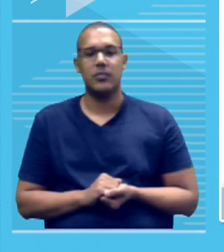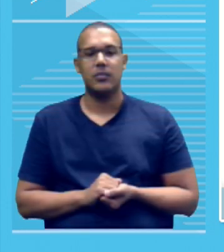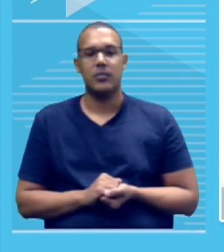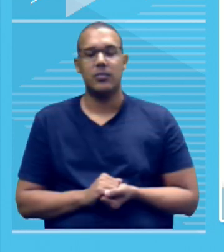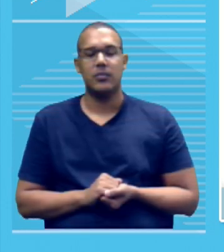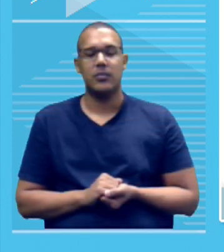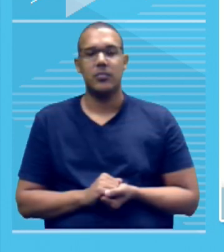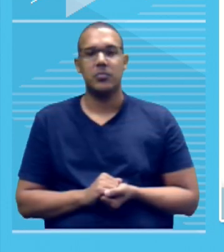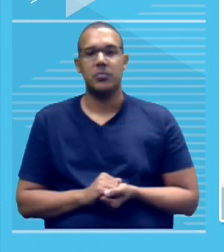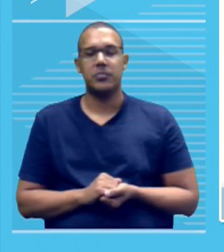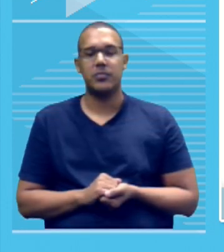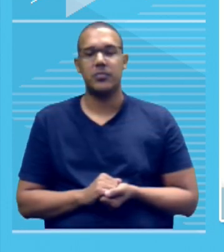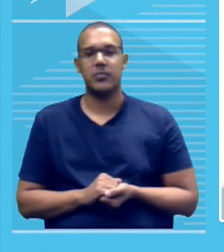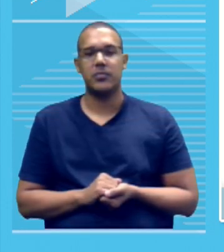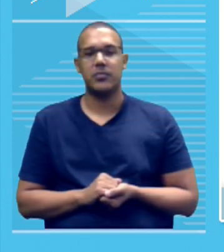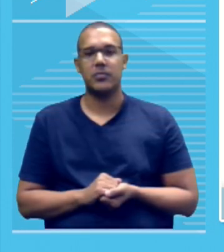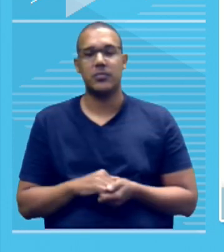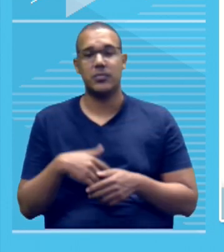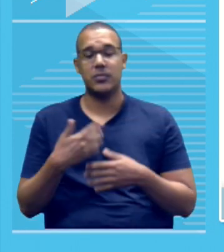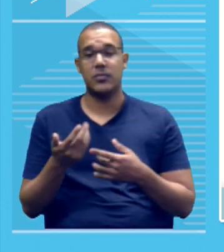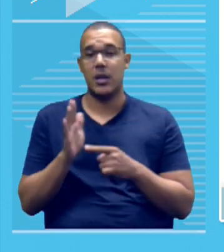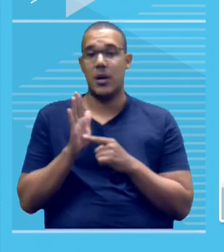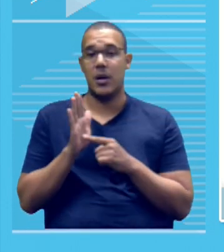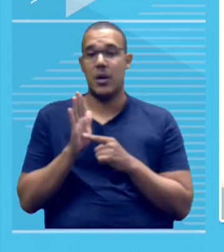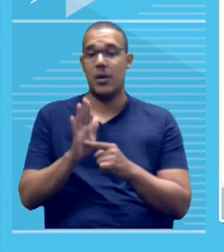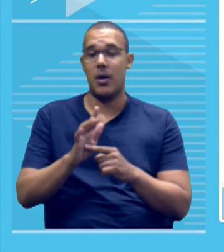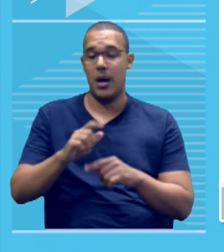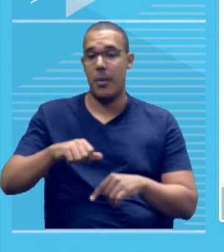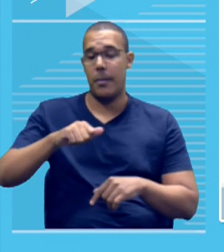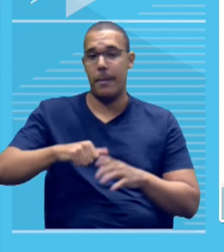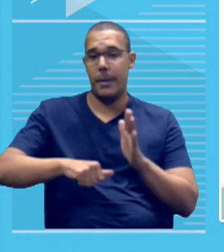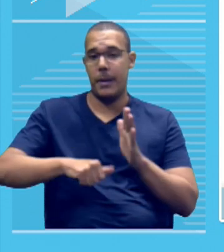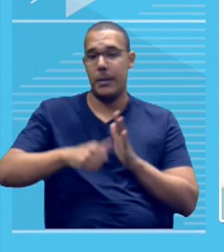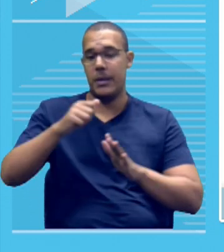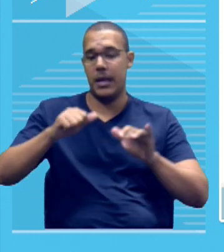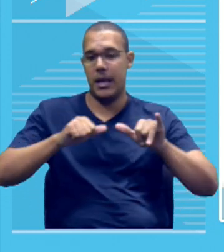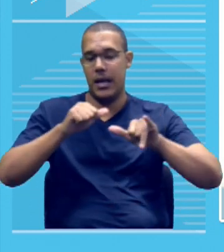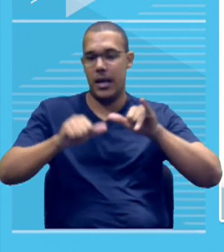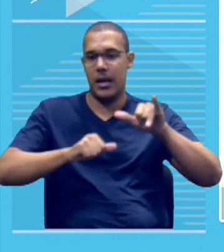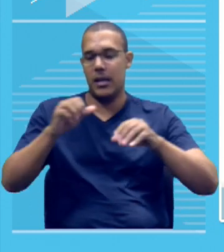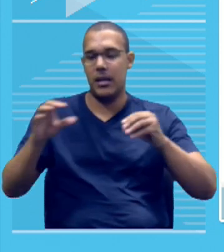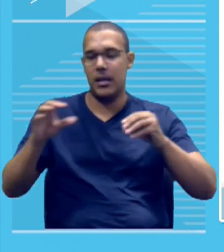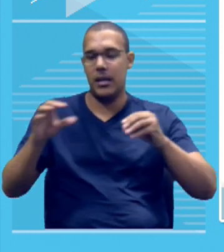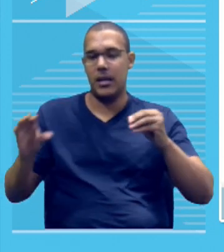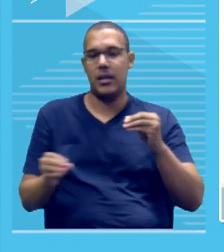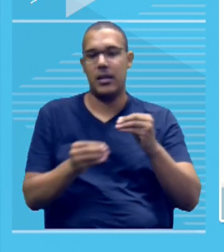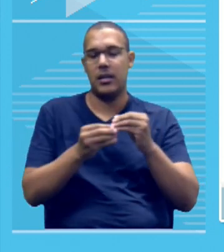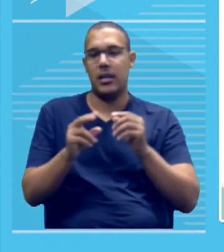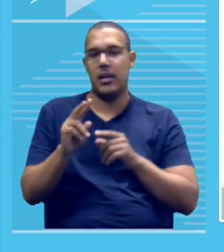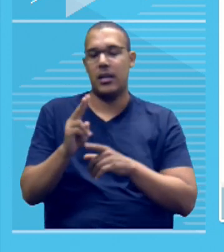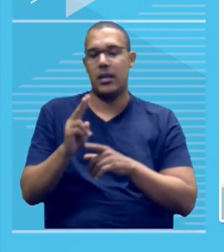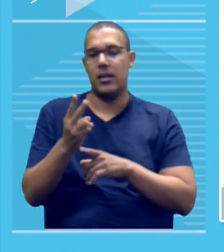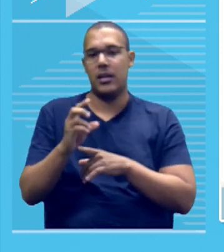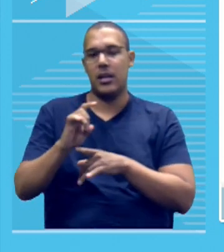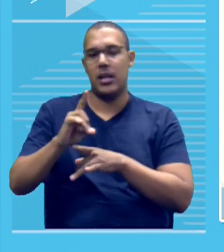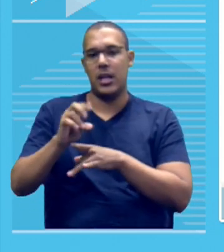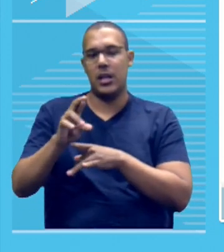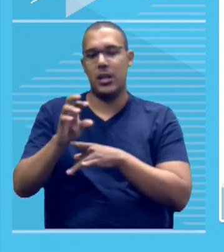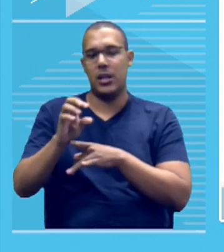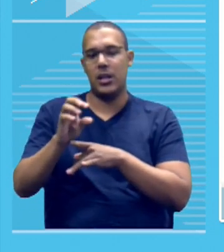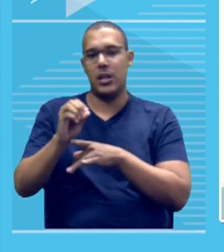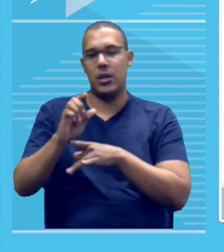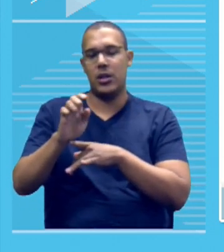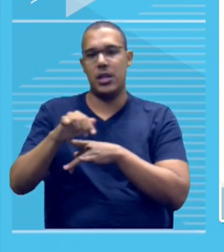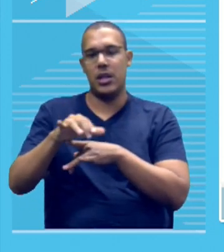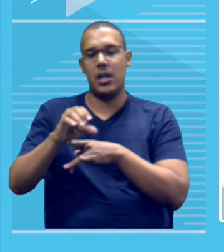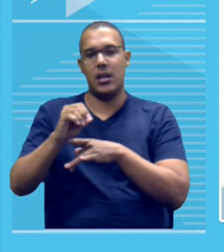Ok, meus amigos, já voltamos, né, mostrando aqui a primeira reação de adição. E a adição de hidrogênio, né, essa adição